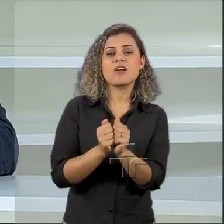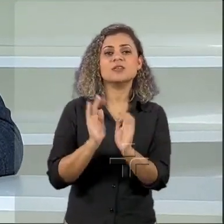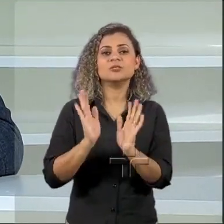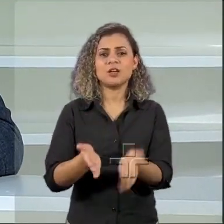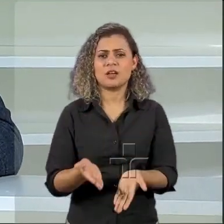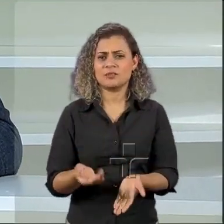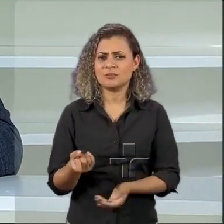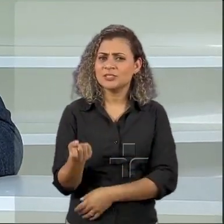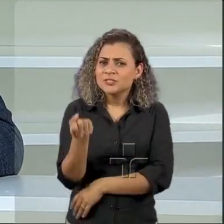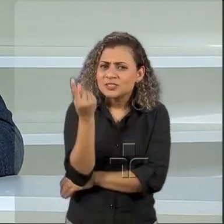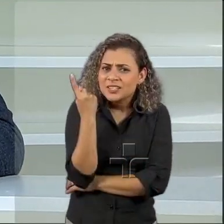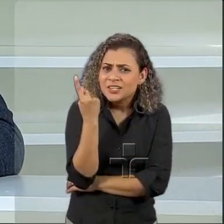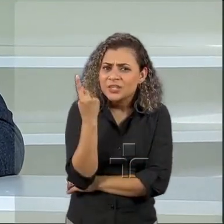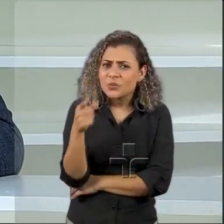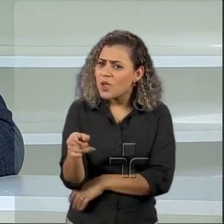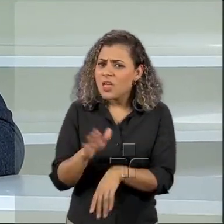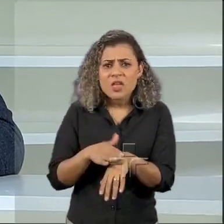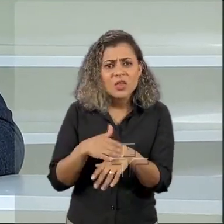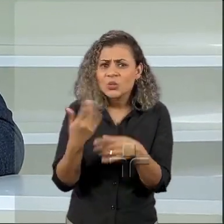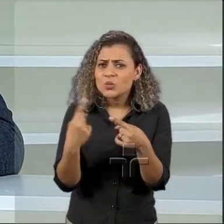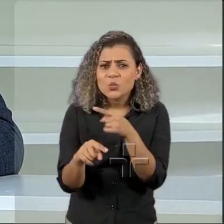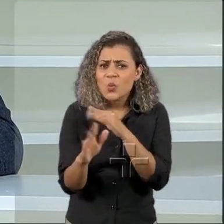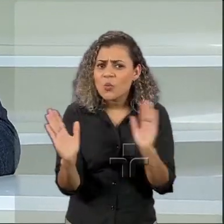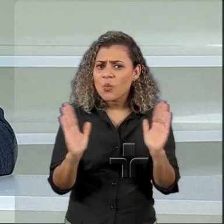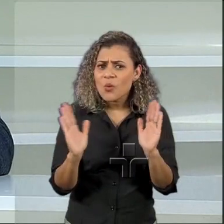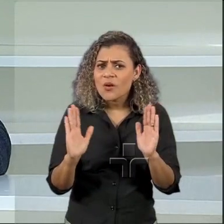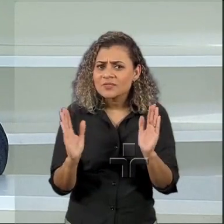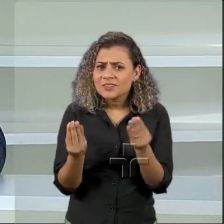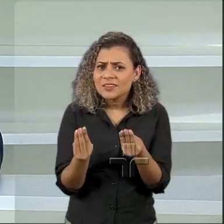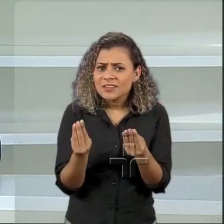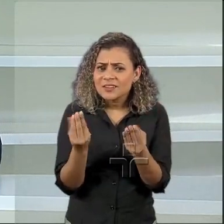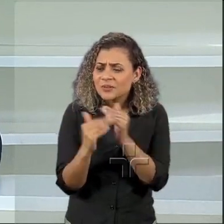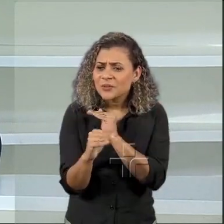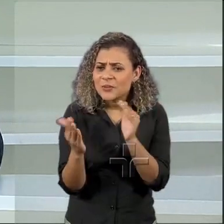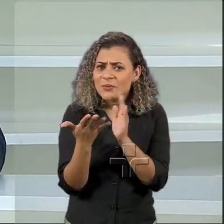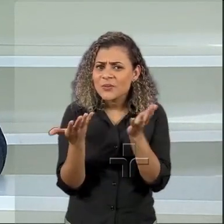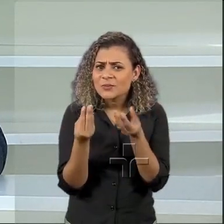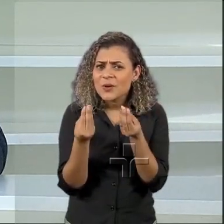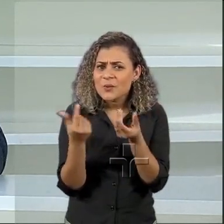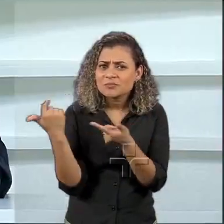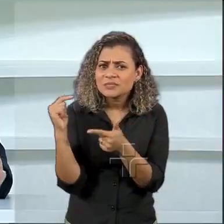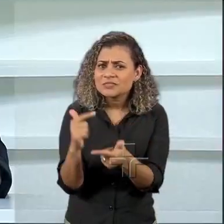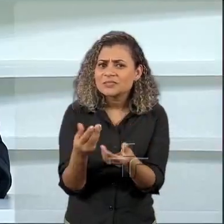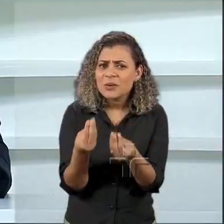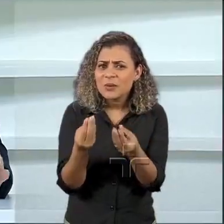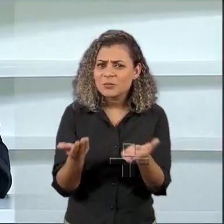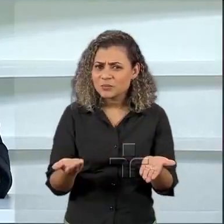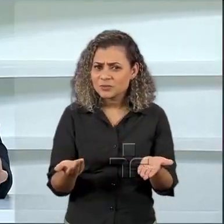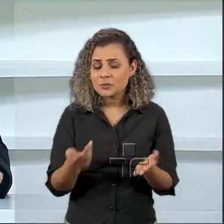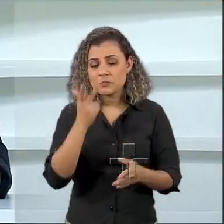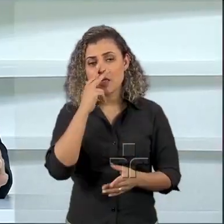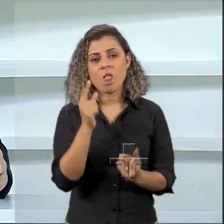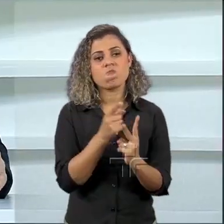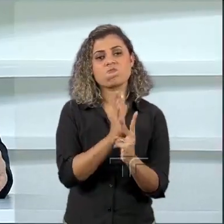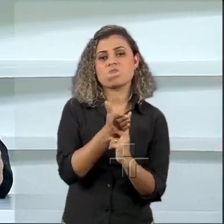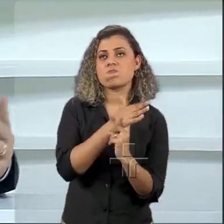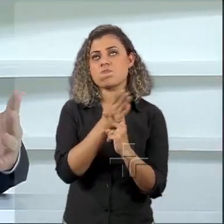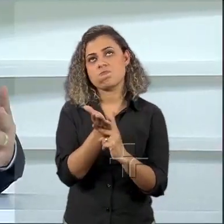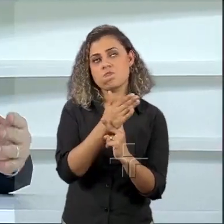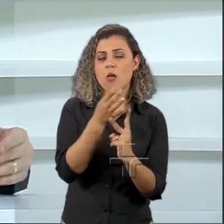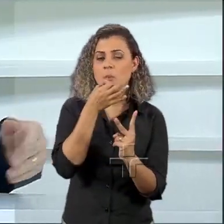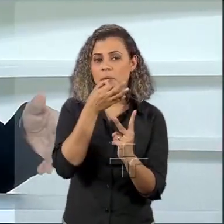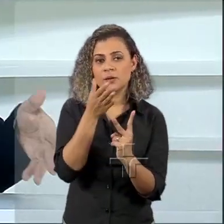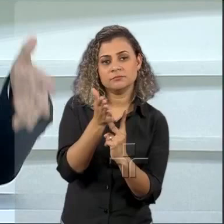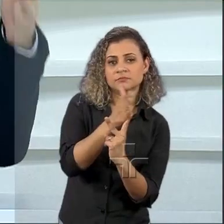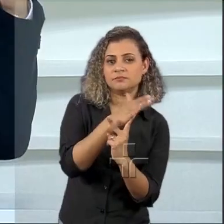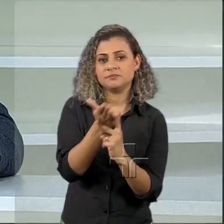um candidato antissistema, tá certo? Claro. Então, o que ele... Mas ele sempre foi meio dúbio nessa questão, é um